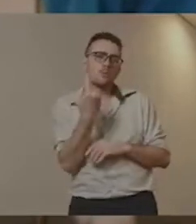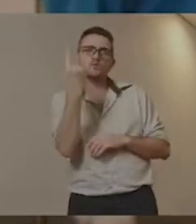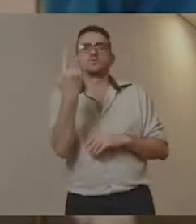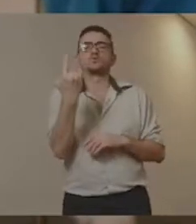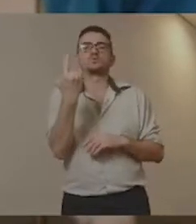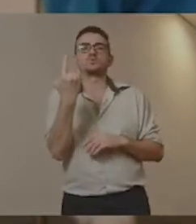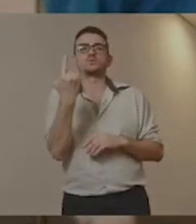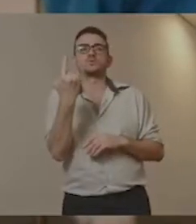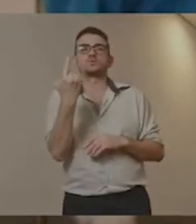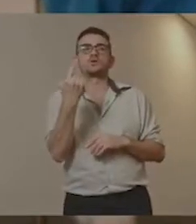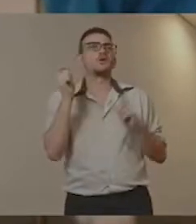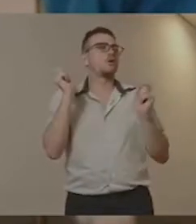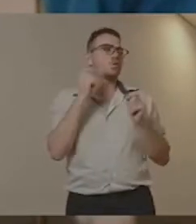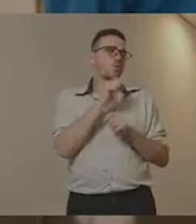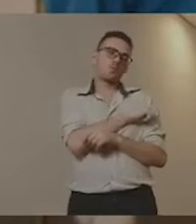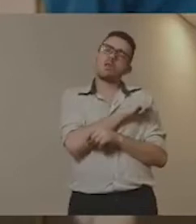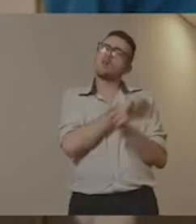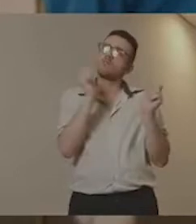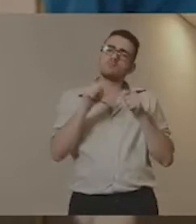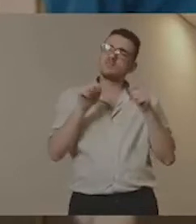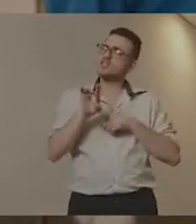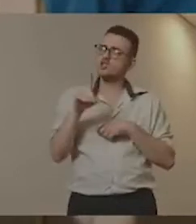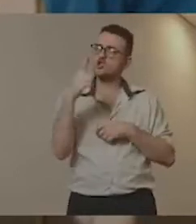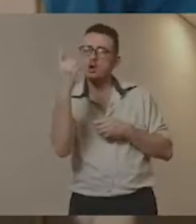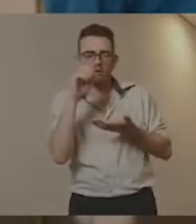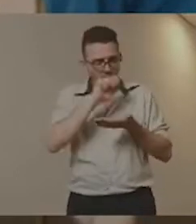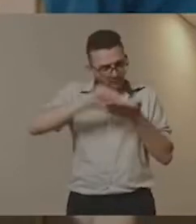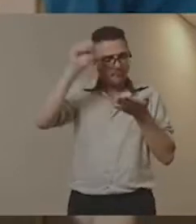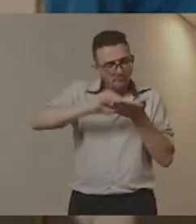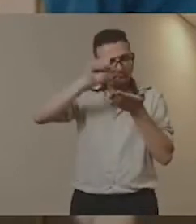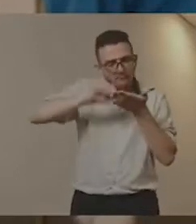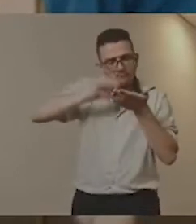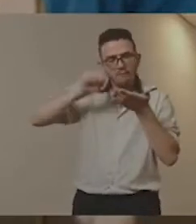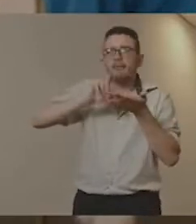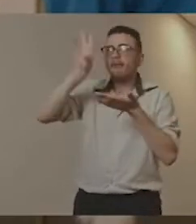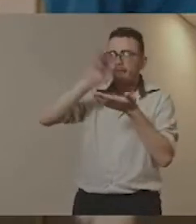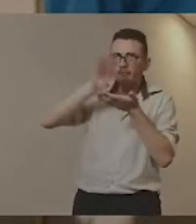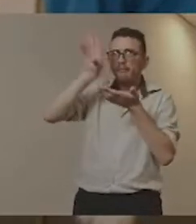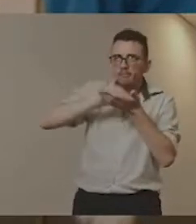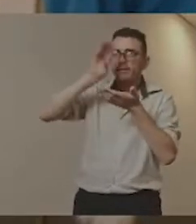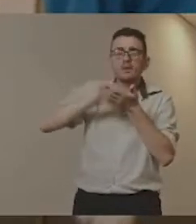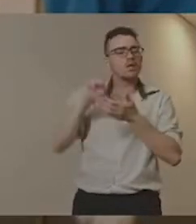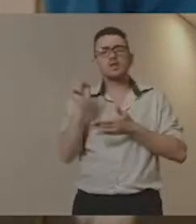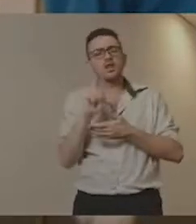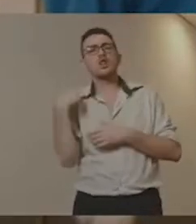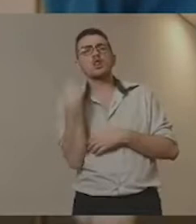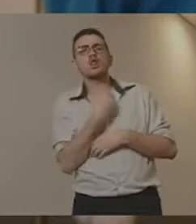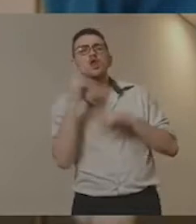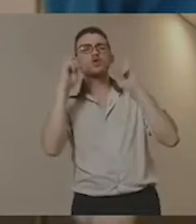aquele que copia. Não, somos seres humanos, estamos sendo formados para isso. Eu acho que essa seria uma grande opção para a